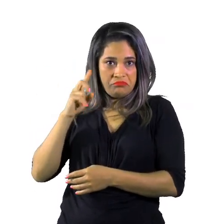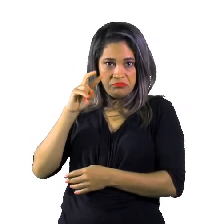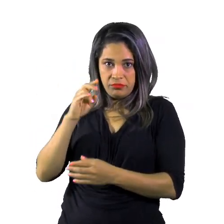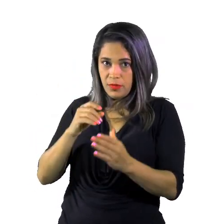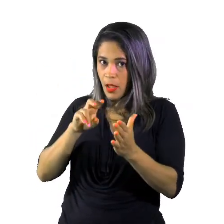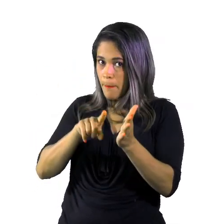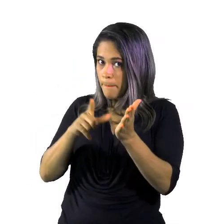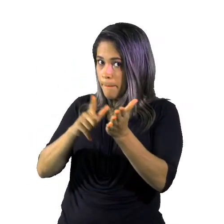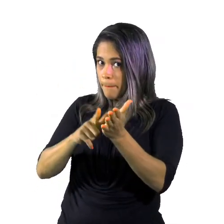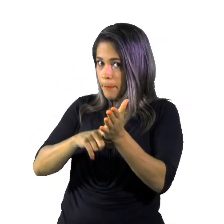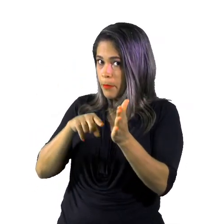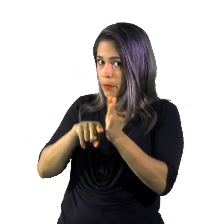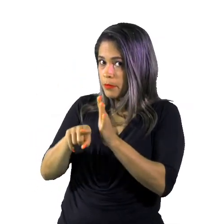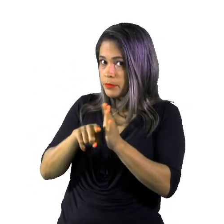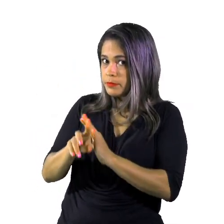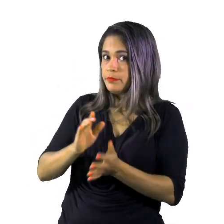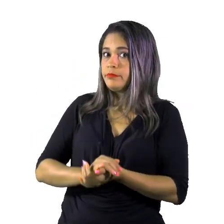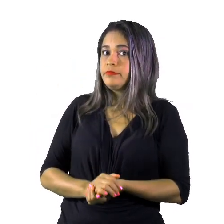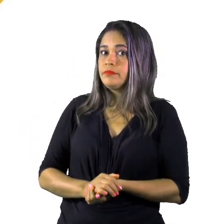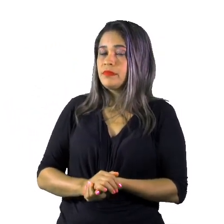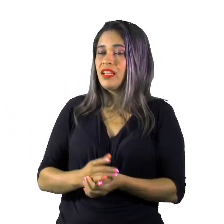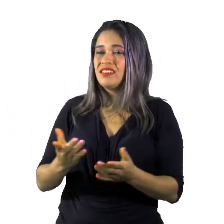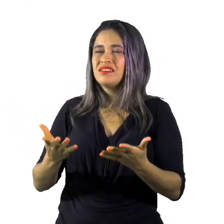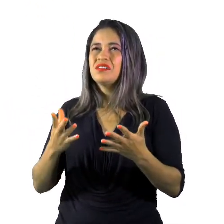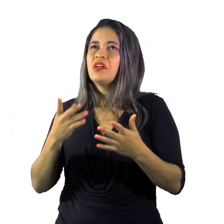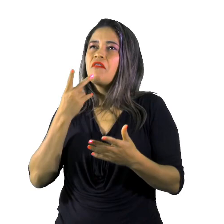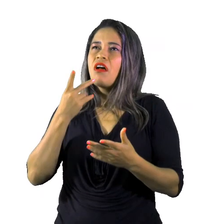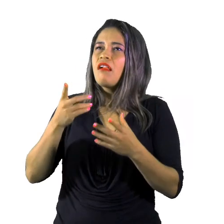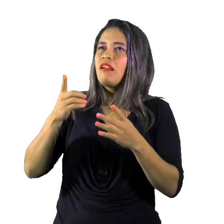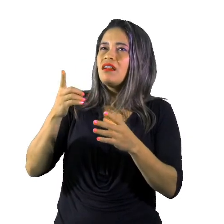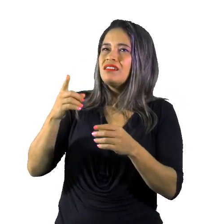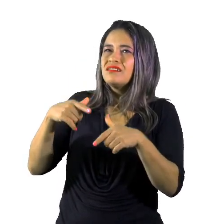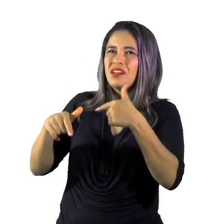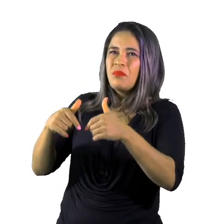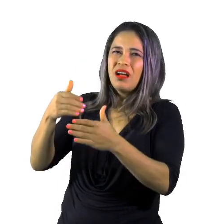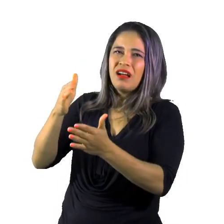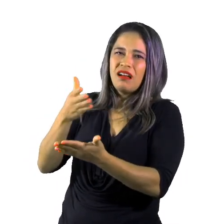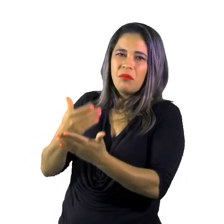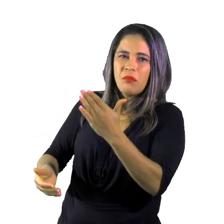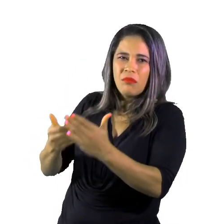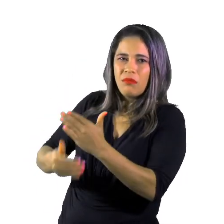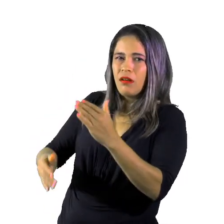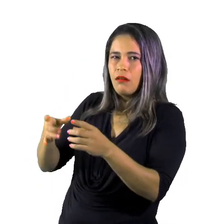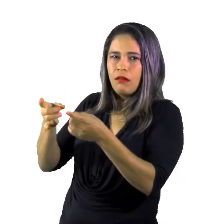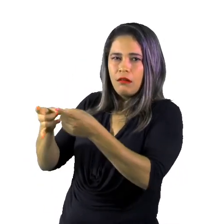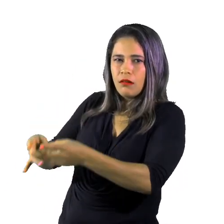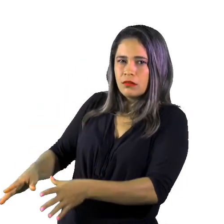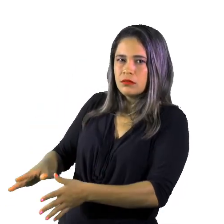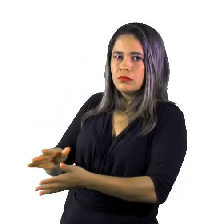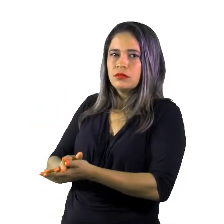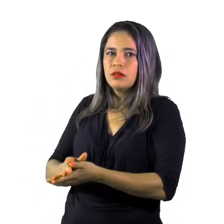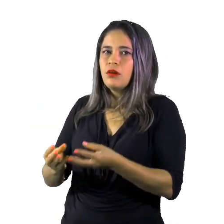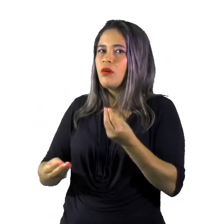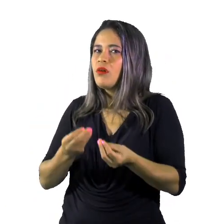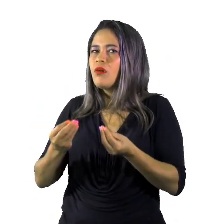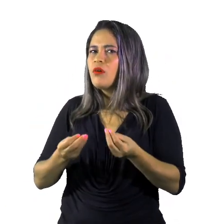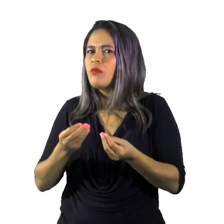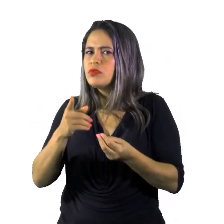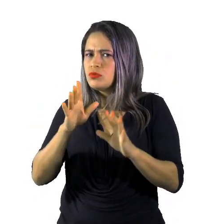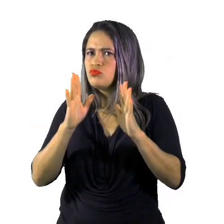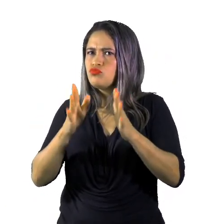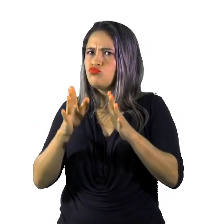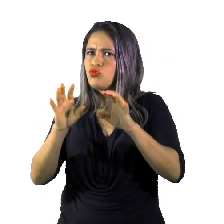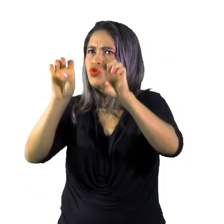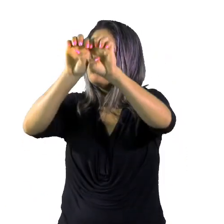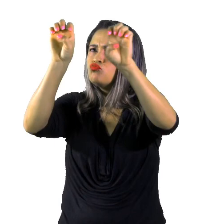desemprego conjuntural. Quando a gente fala de desemprego estrutural, como eu coloquei aí no slide, é quando você mexeu na